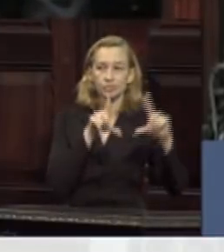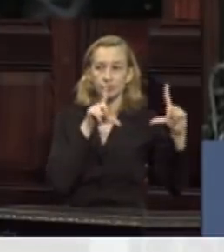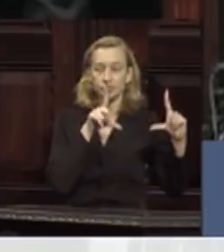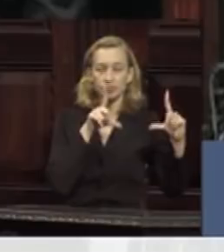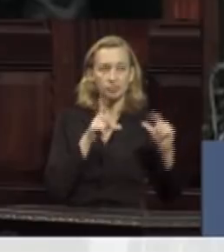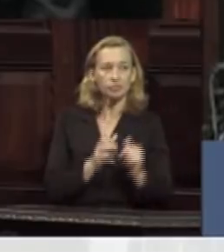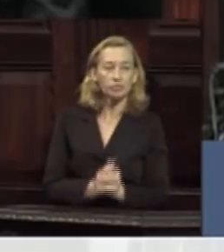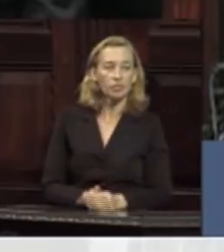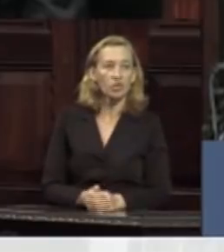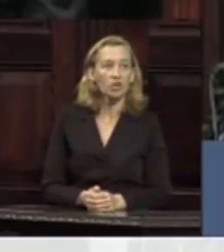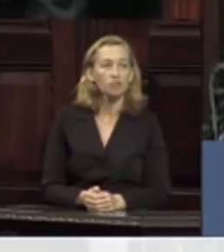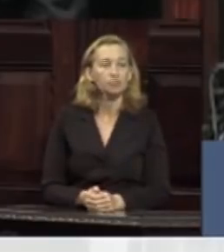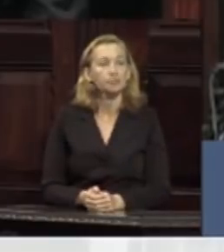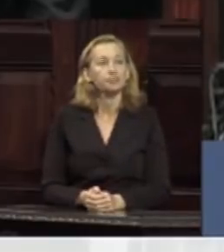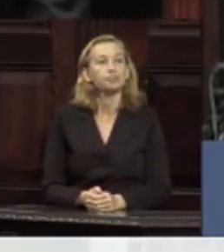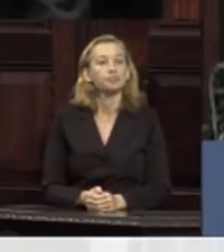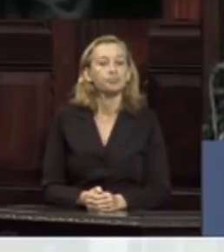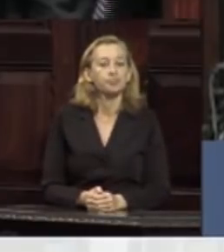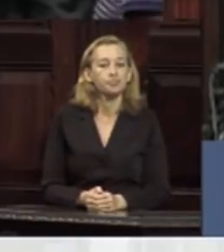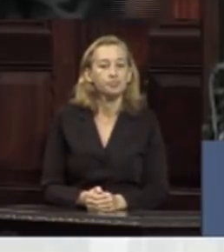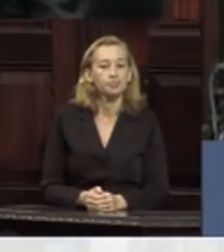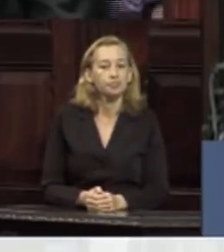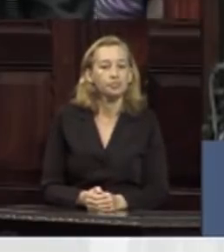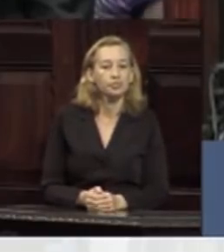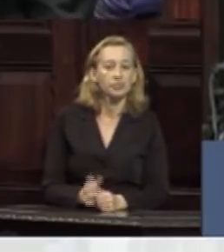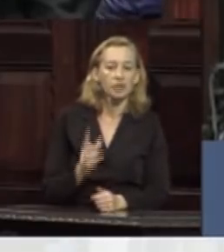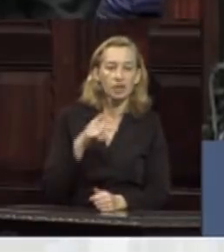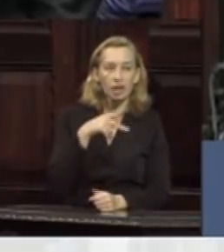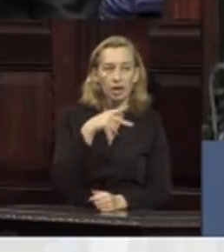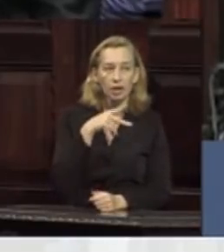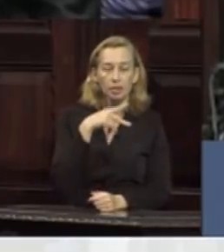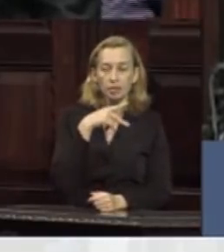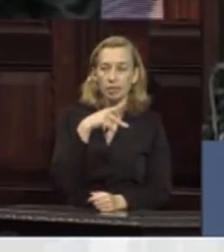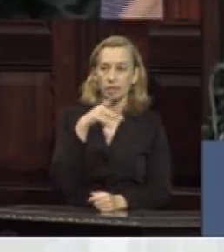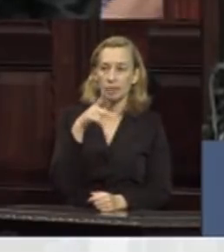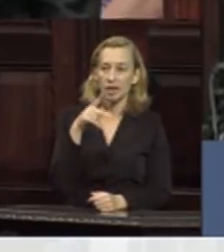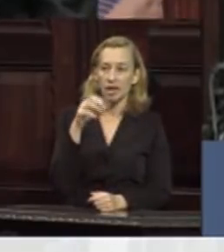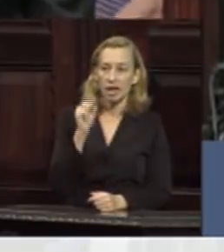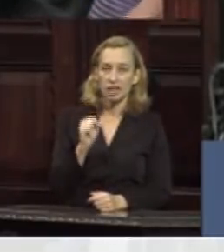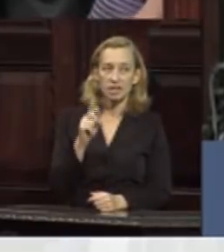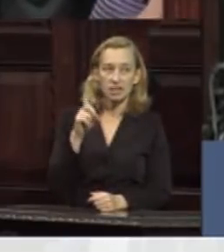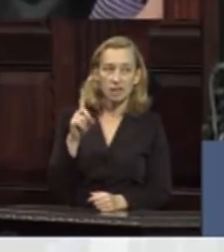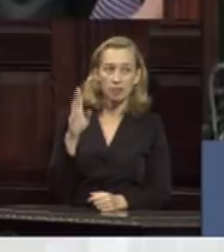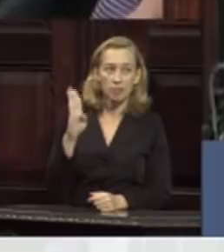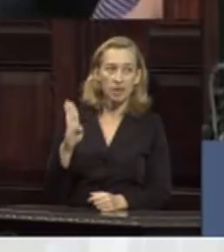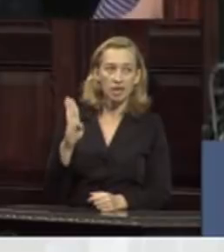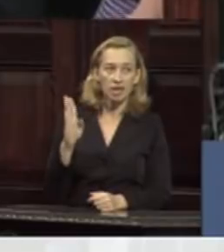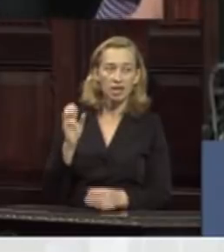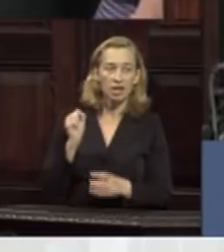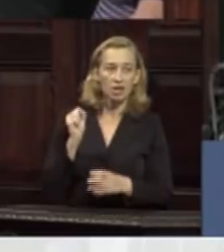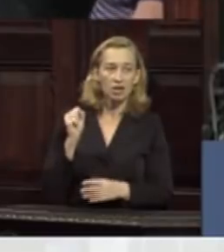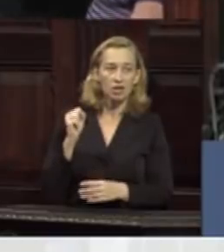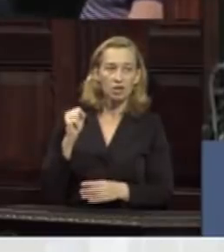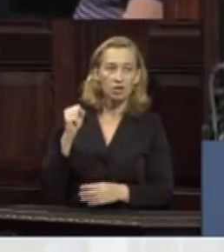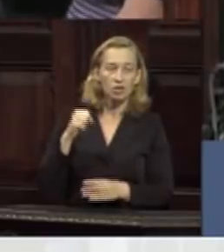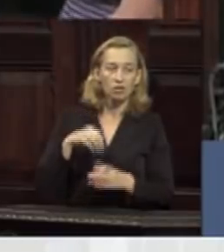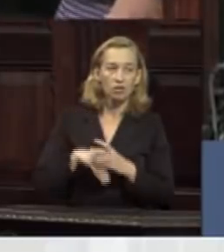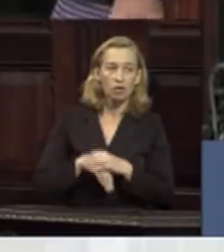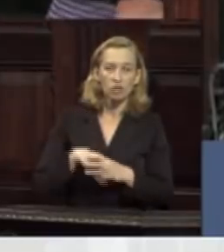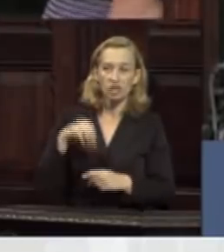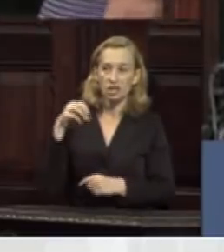Votação nominal. O PSDB vota sim. Votando sim, aprova o destaque. Votando não.